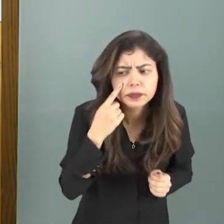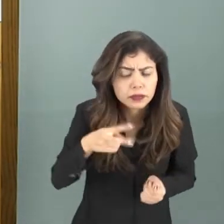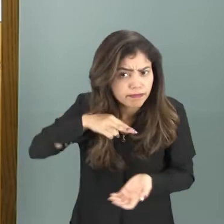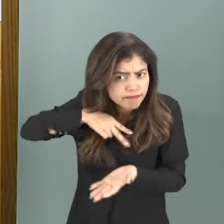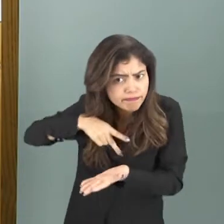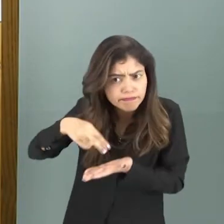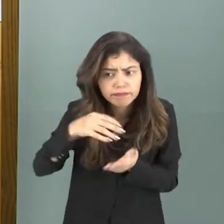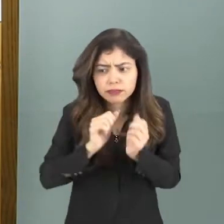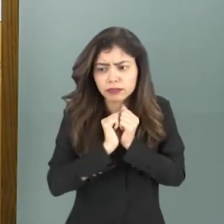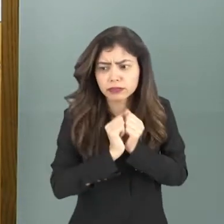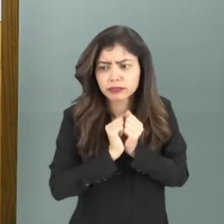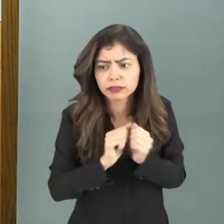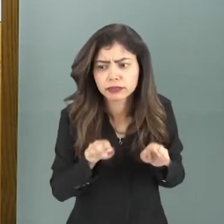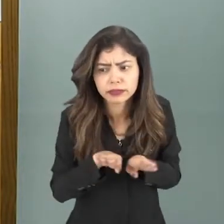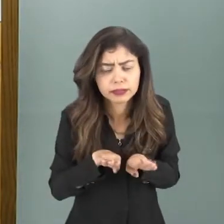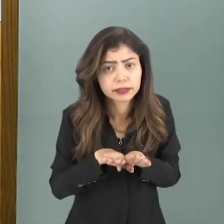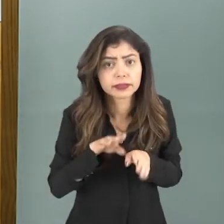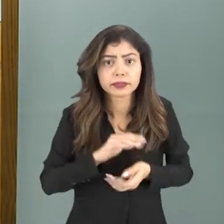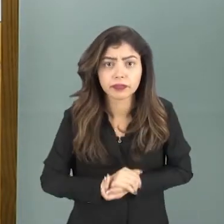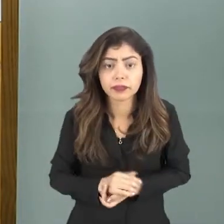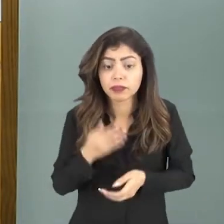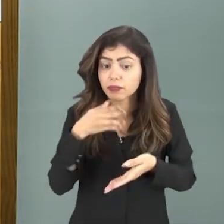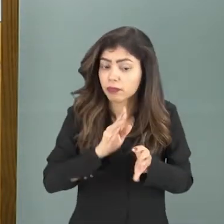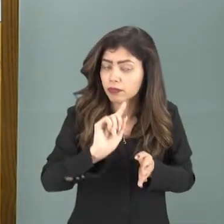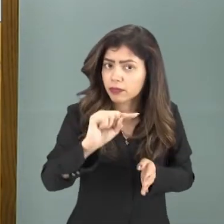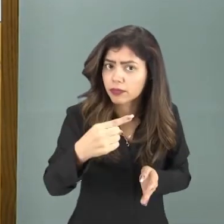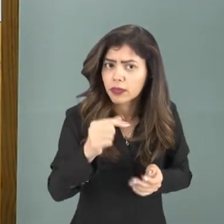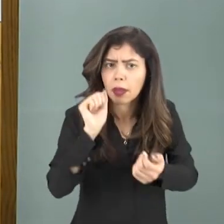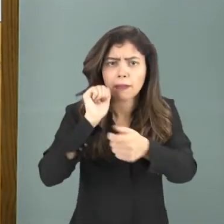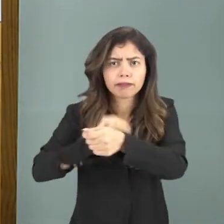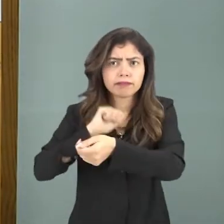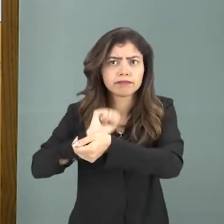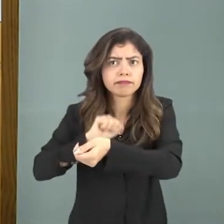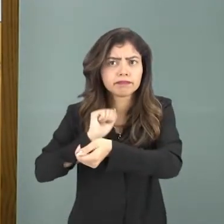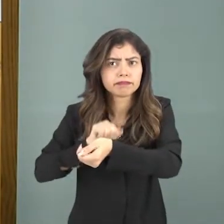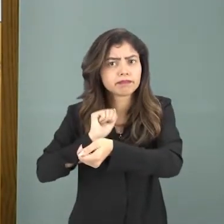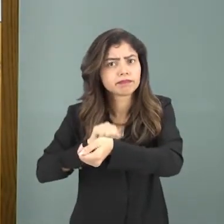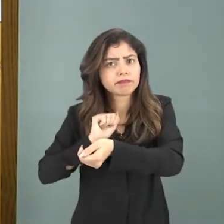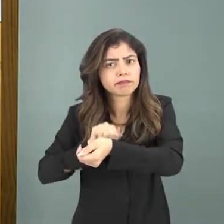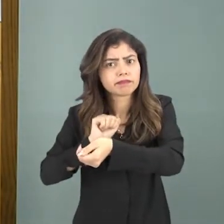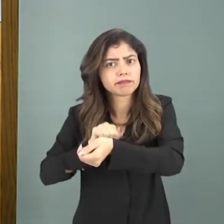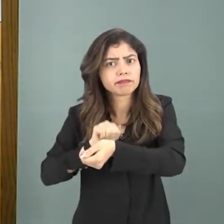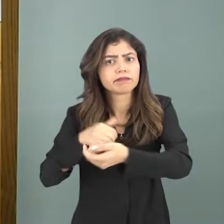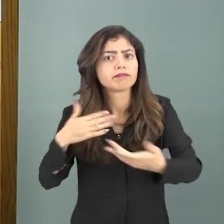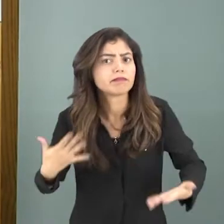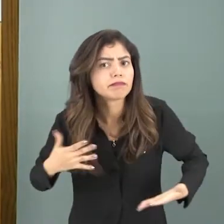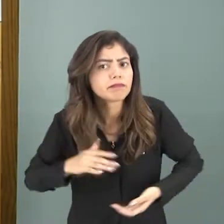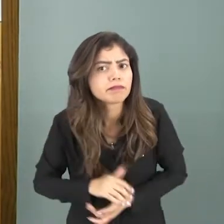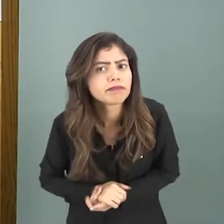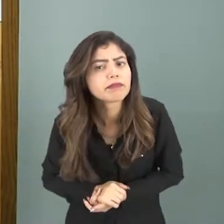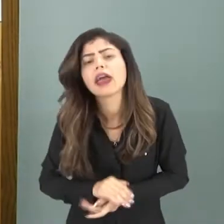ido, correu também atrás do porquinho. Chegando lá, bateu na porta.